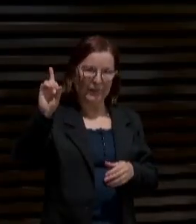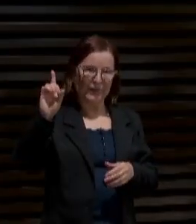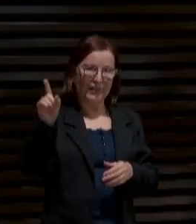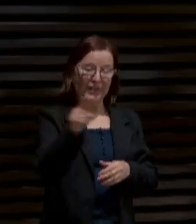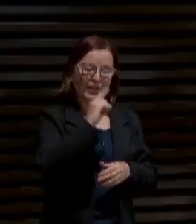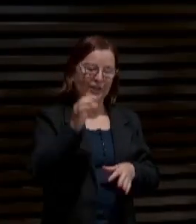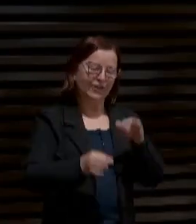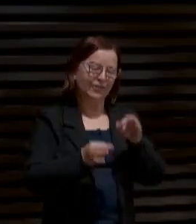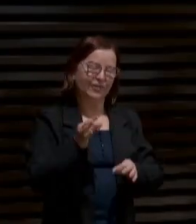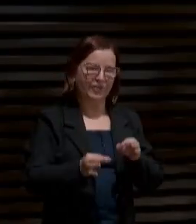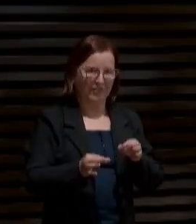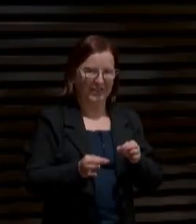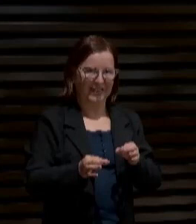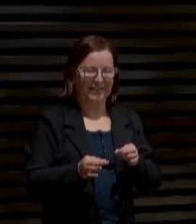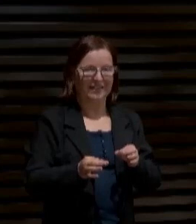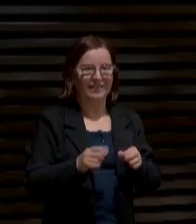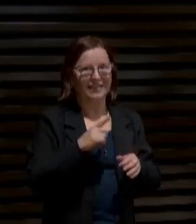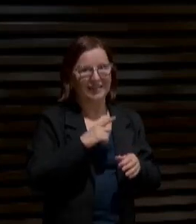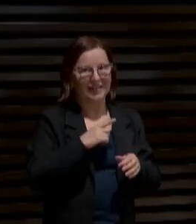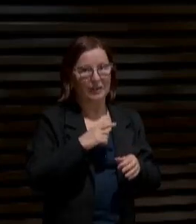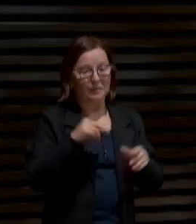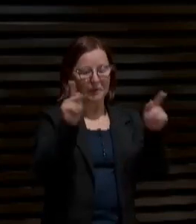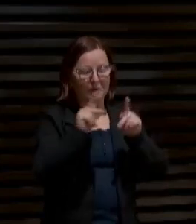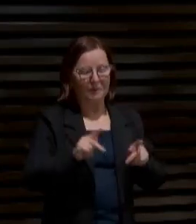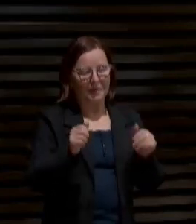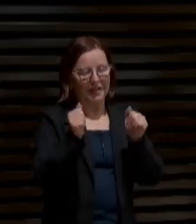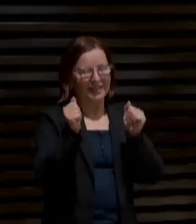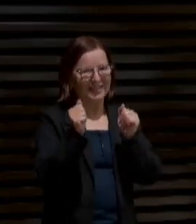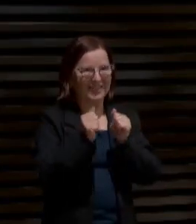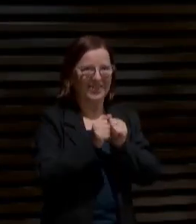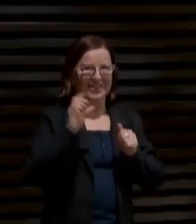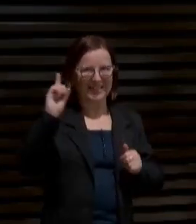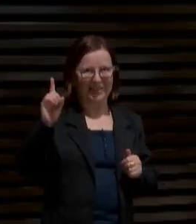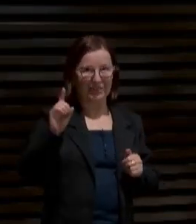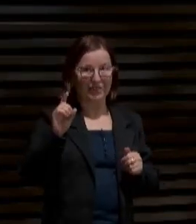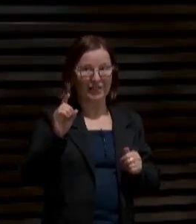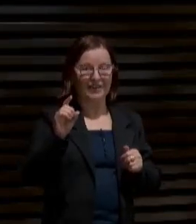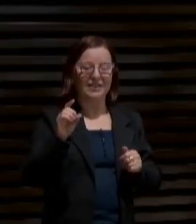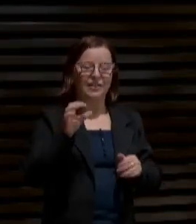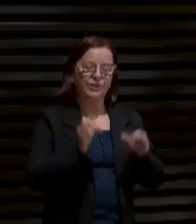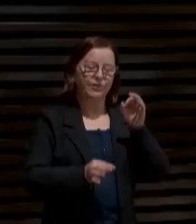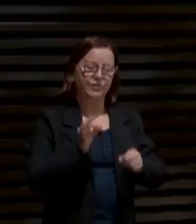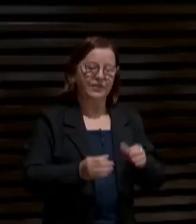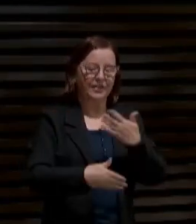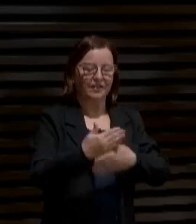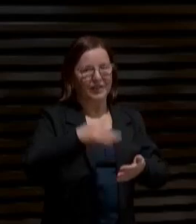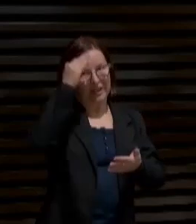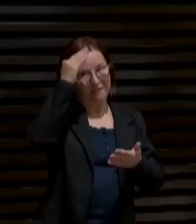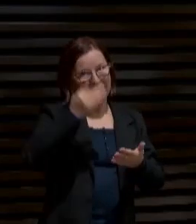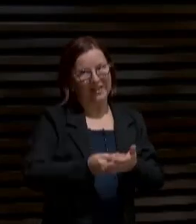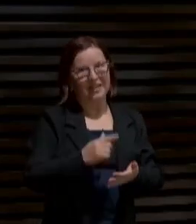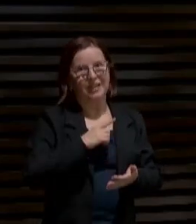tempo temos paz e justificados pois mediante a fé temos paz com Deus que Romanos 51